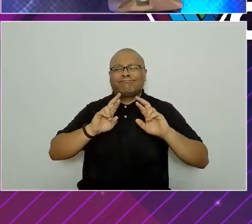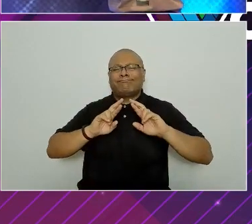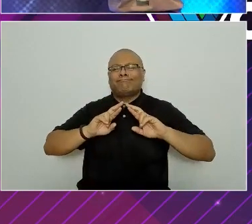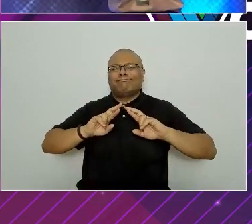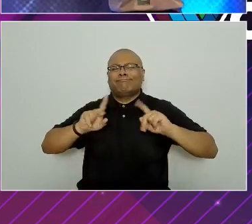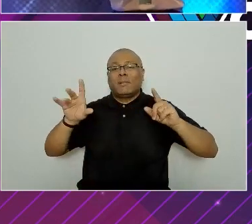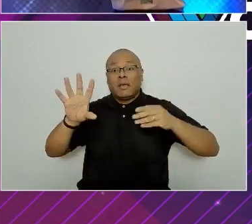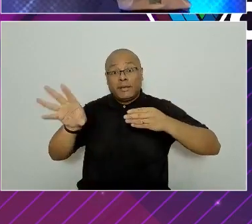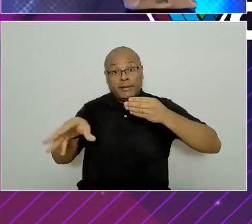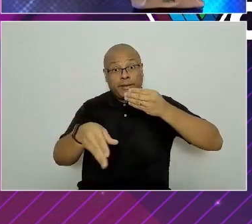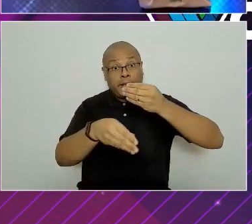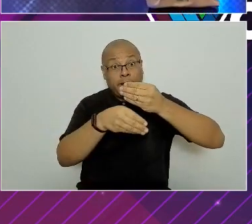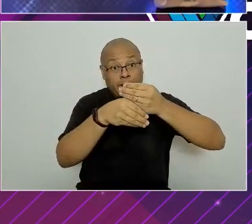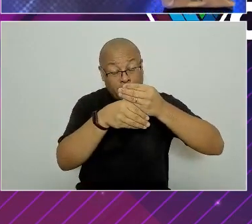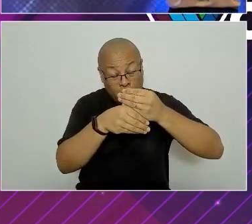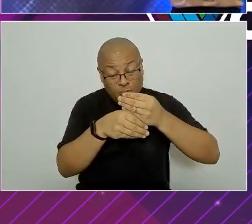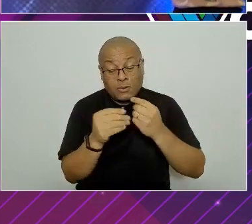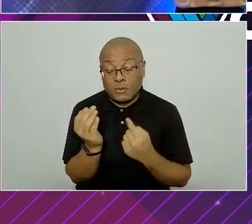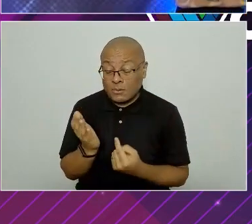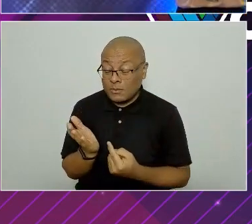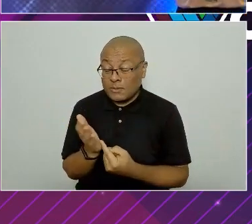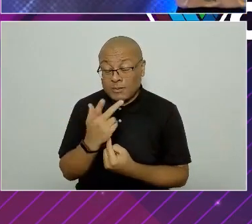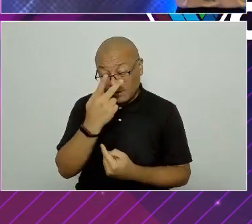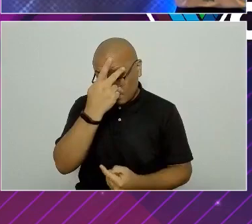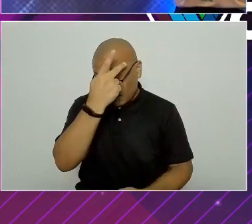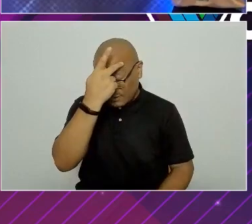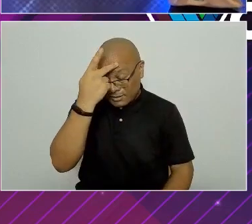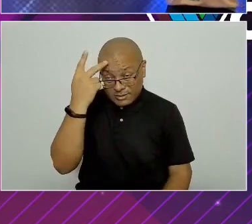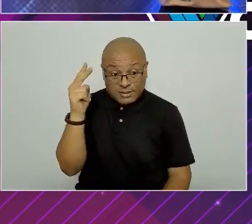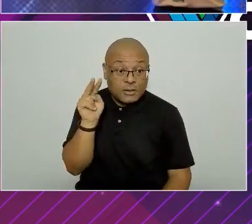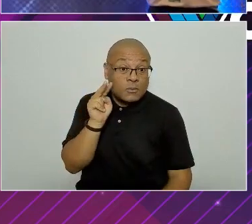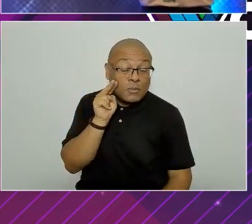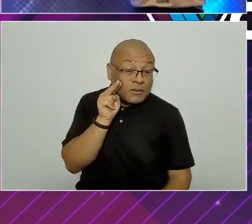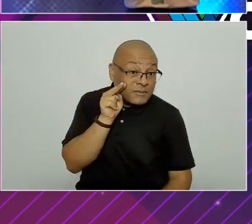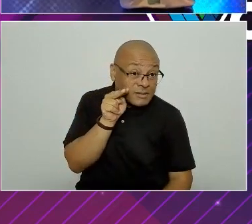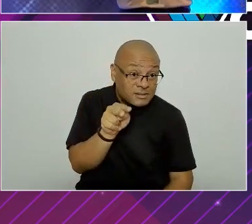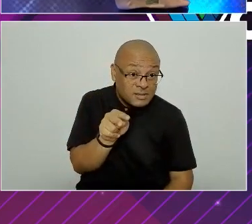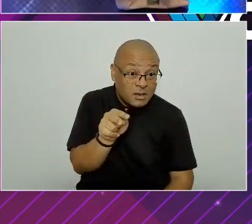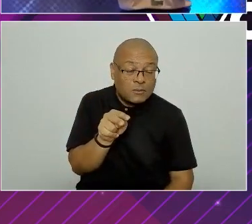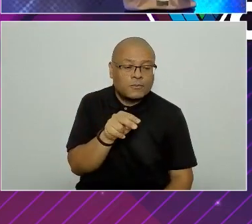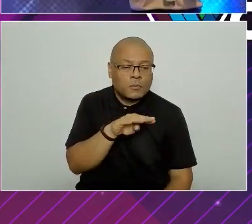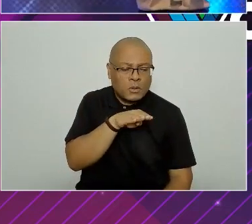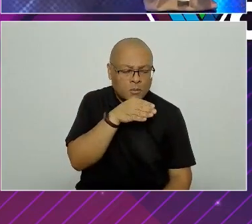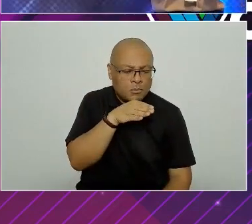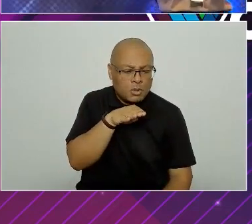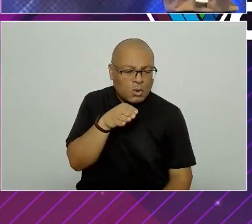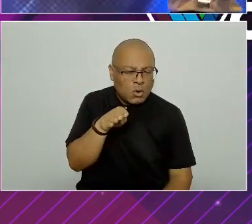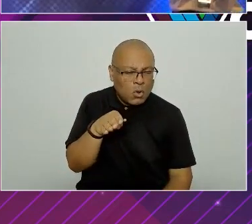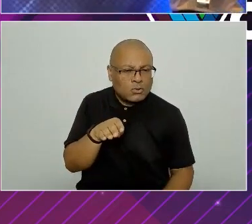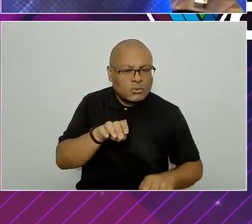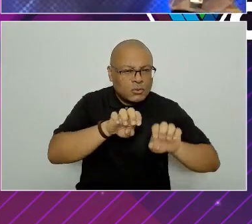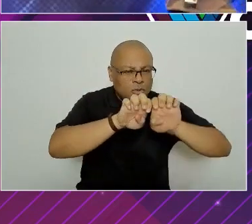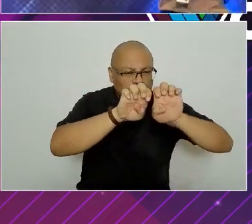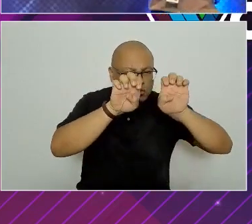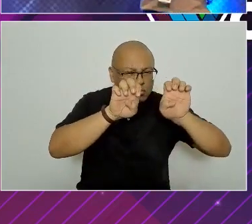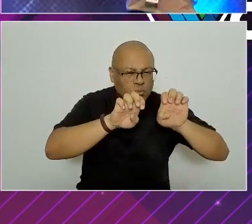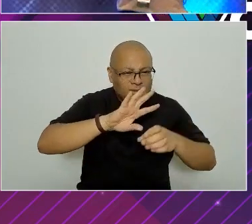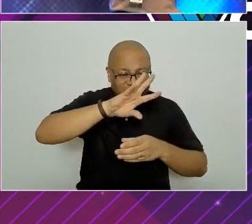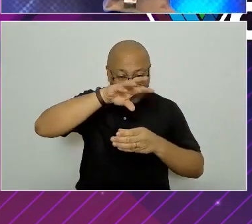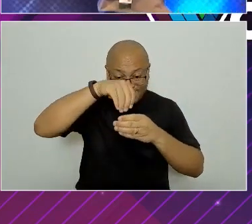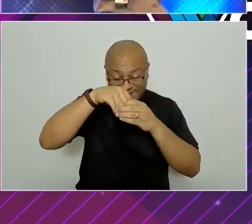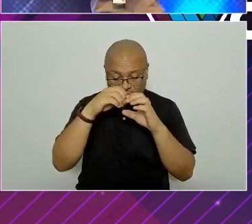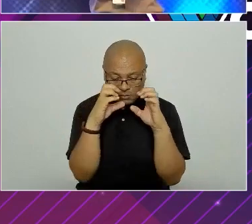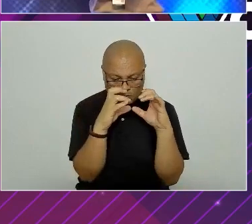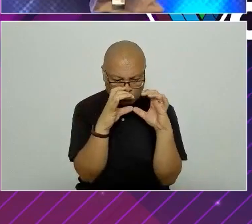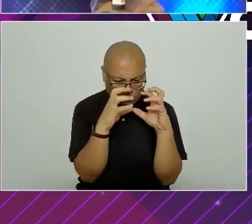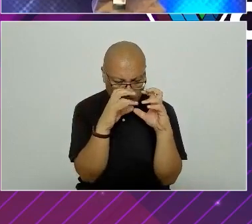a tecnologia. Então, uma pessoa que consegue ter um olhar ali um pouco mais biológico, pensando em estruturas que estão presentes no nosso